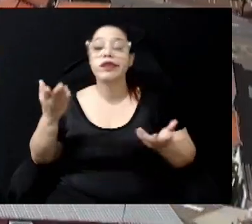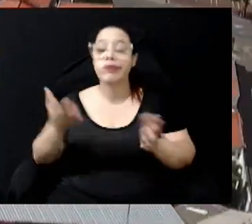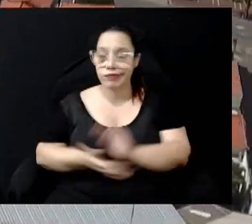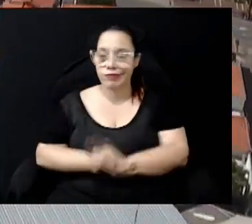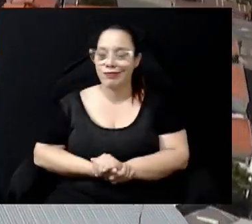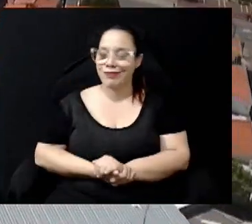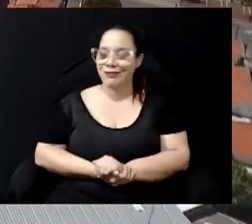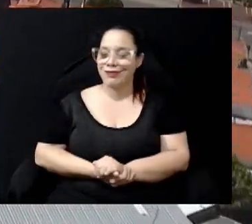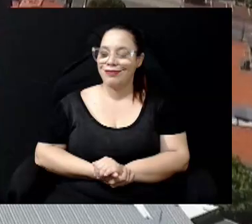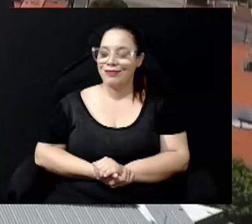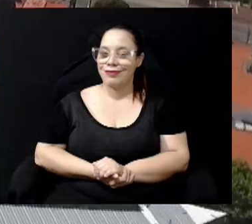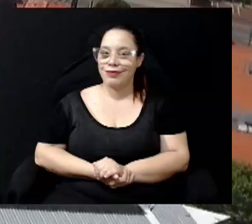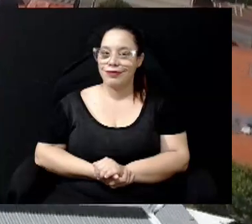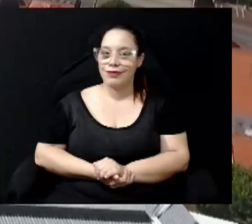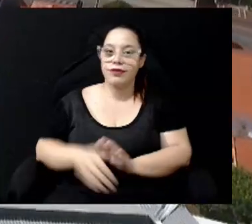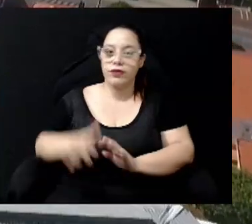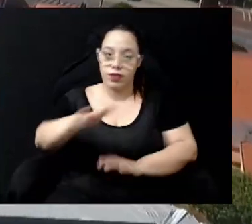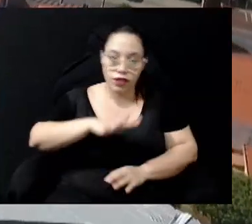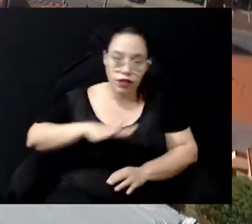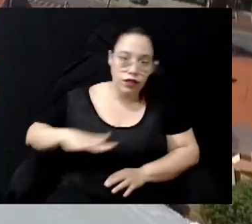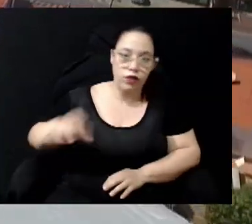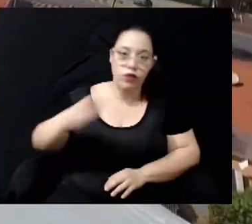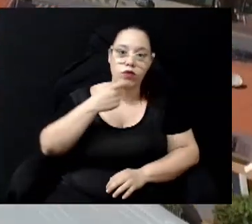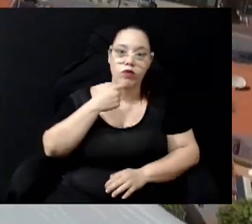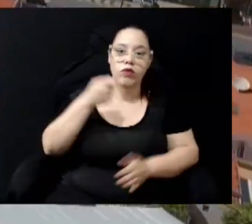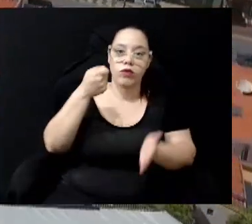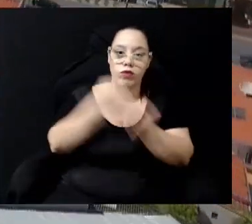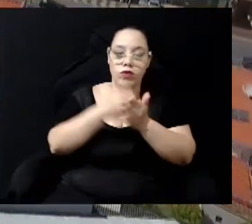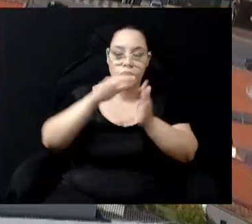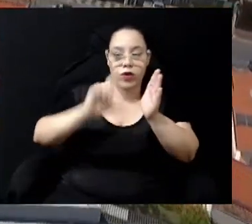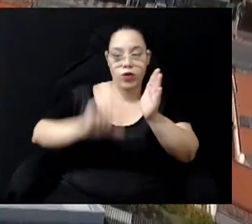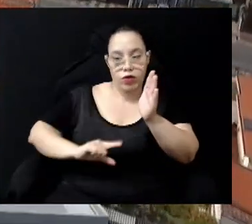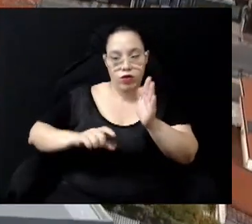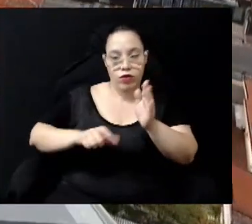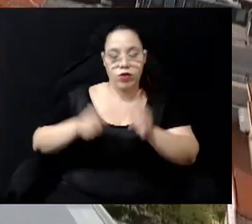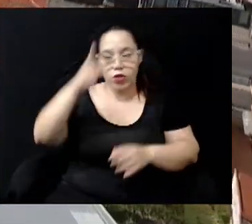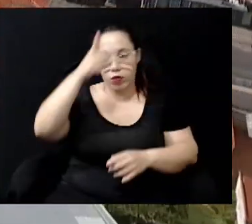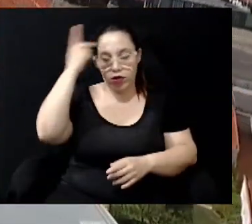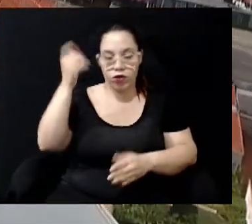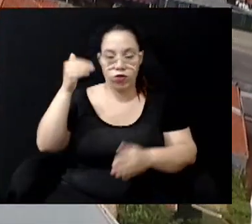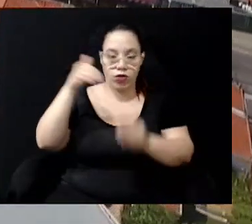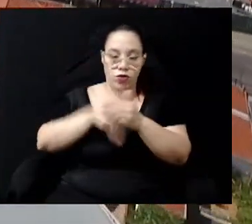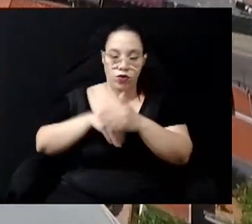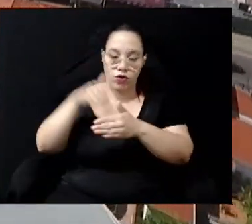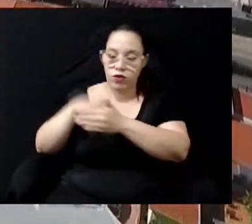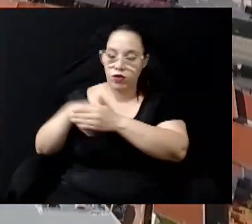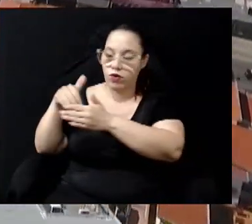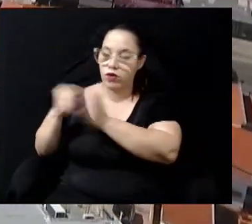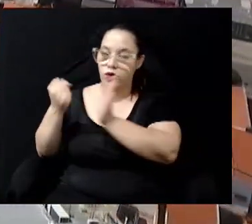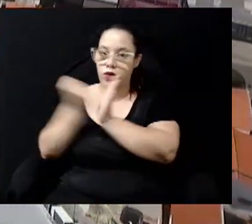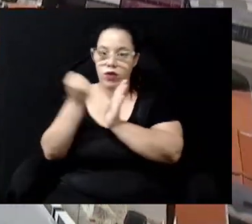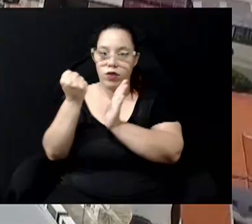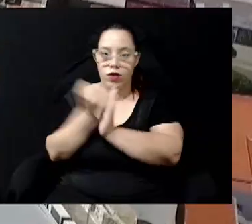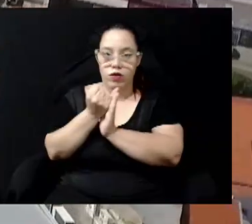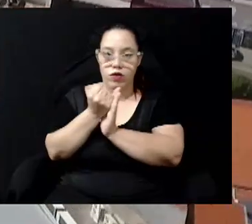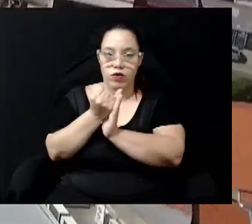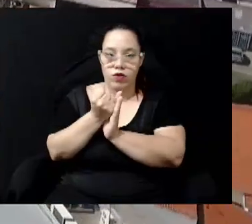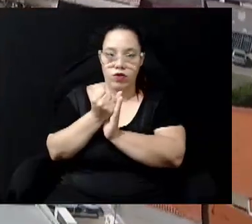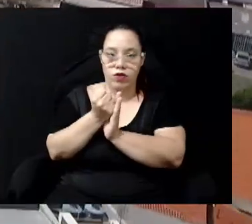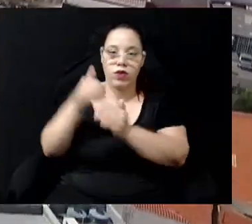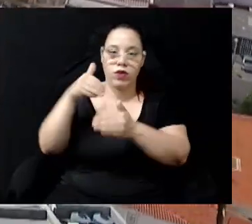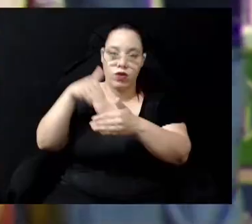A região de Campinas registrou queda no número de candidatos registrados para concorrer às eleições municipais